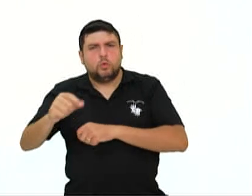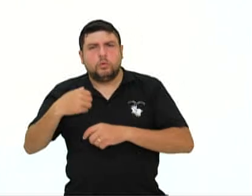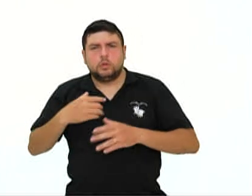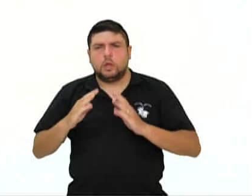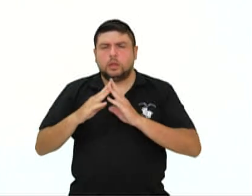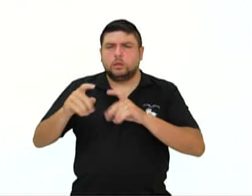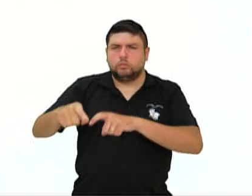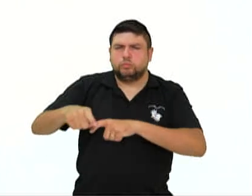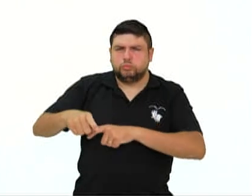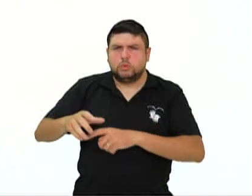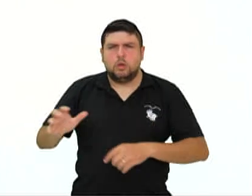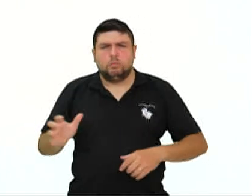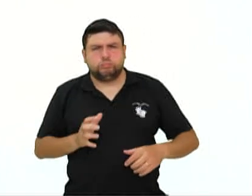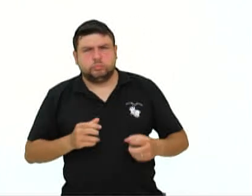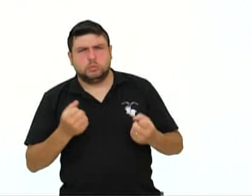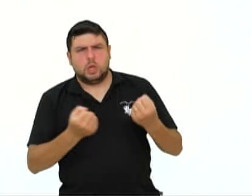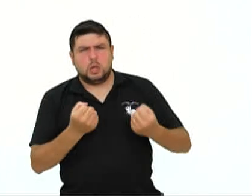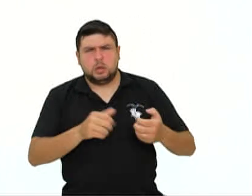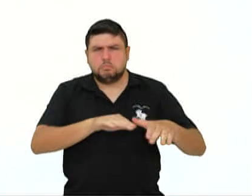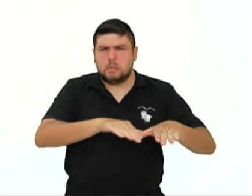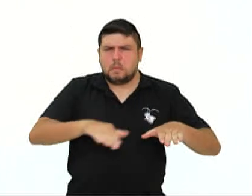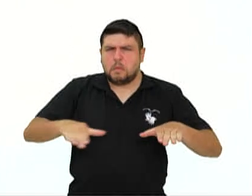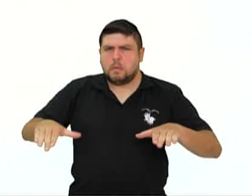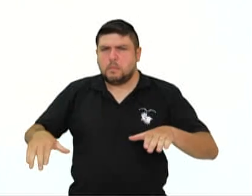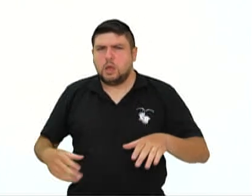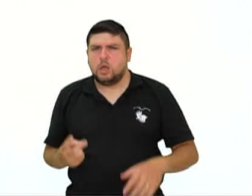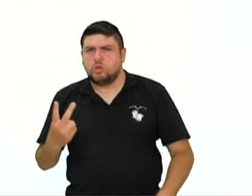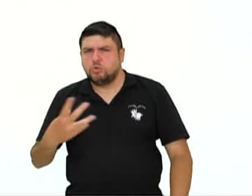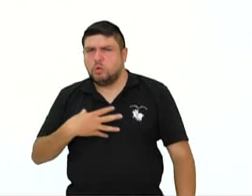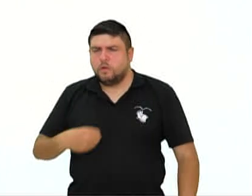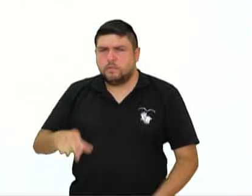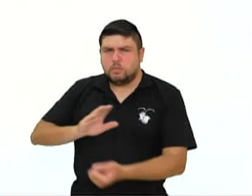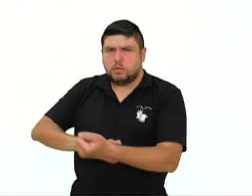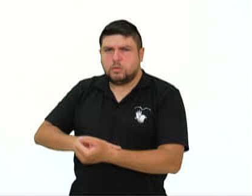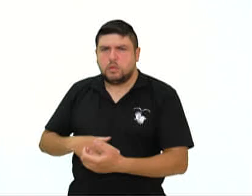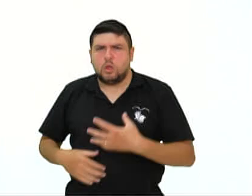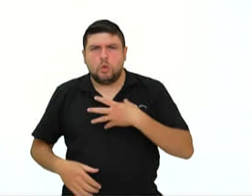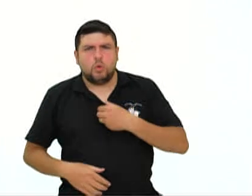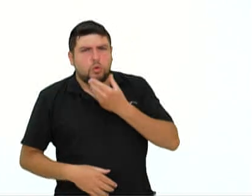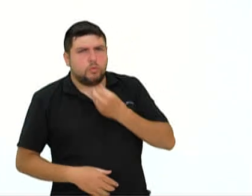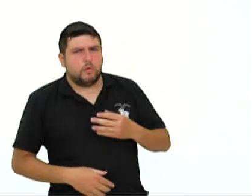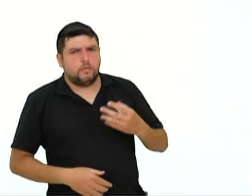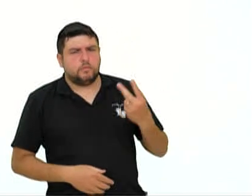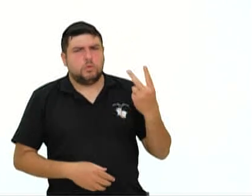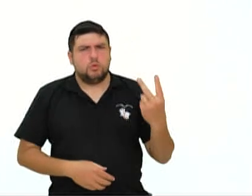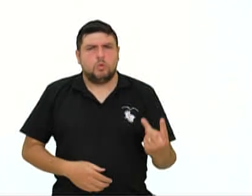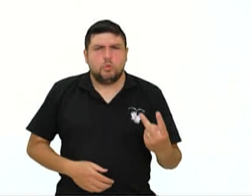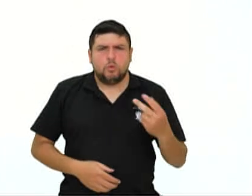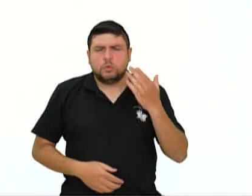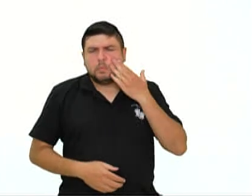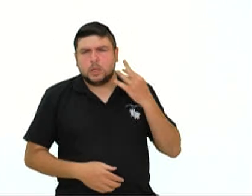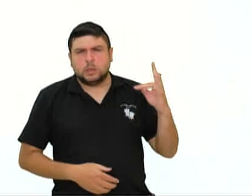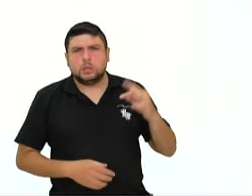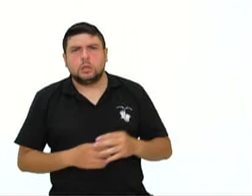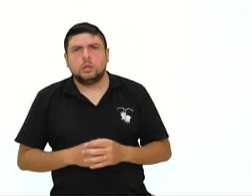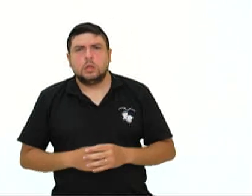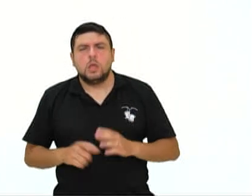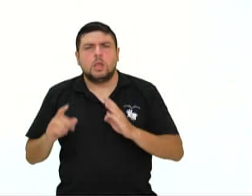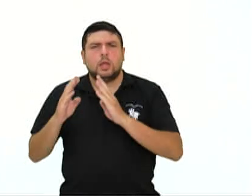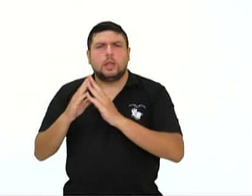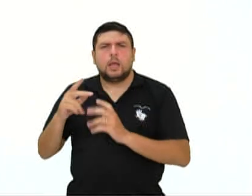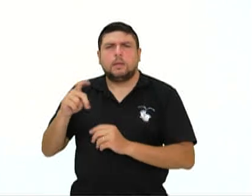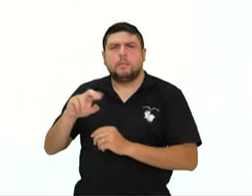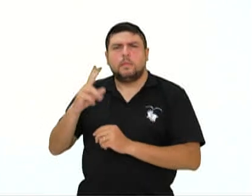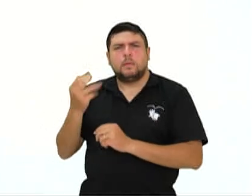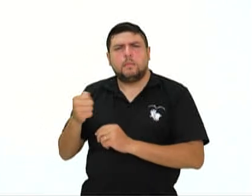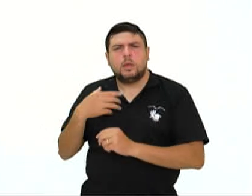Higienópolis, ações, automóveis, 2 filhas viciadas, 2 filhos tarados. Ficou morando na nossa casinha da Penha e indo à missa pedir